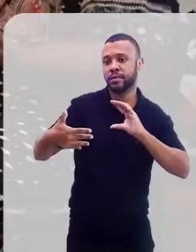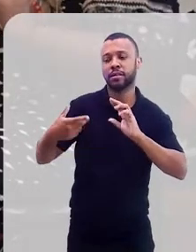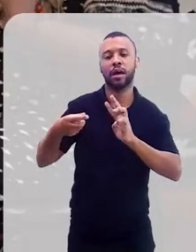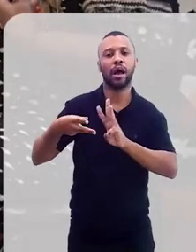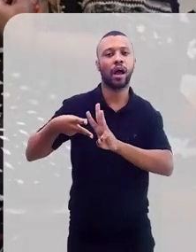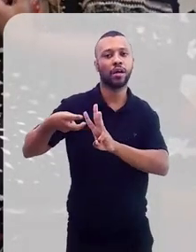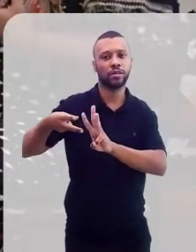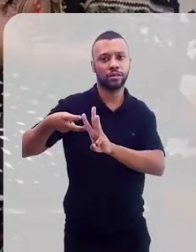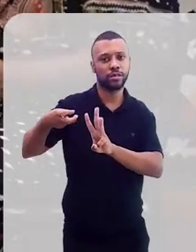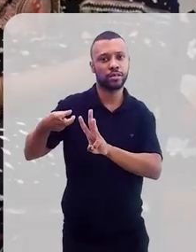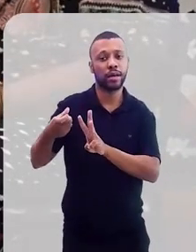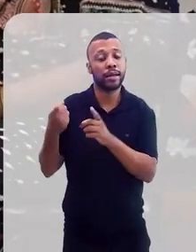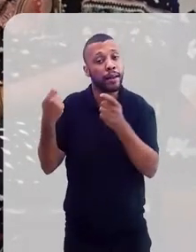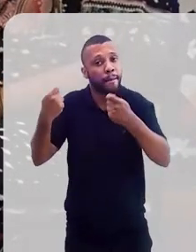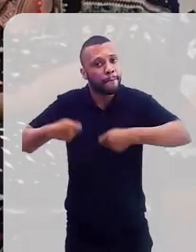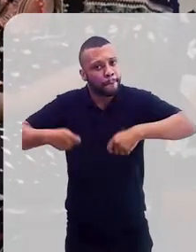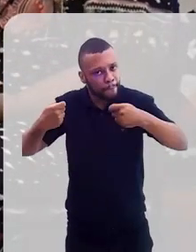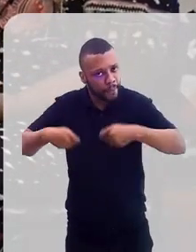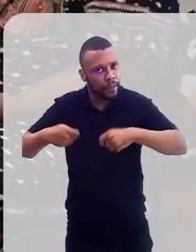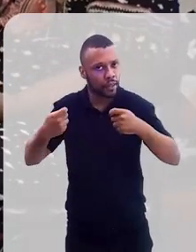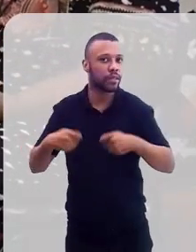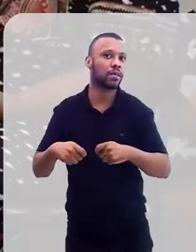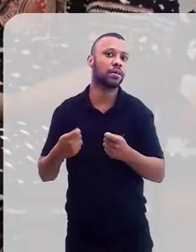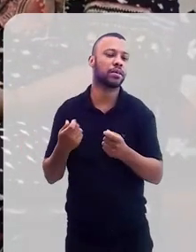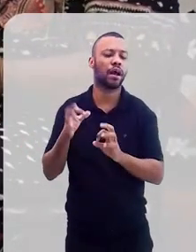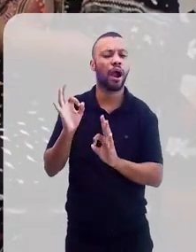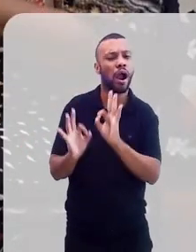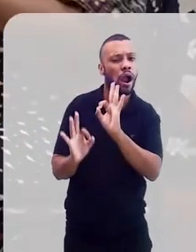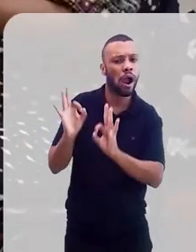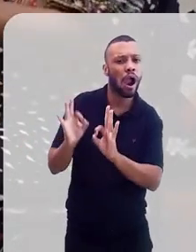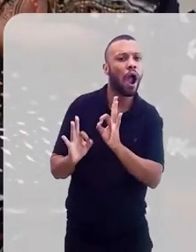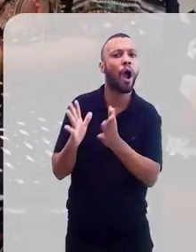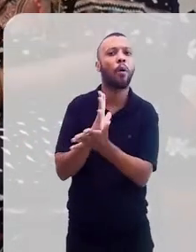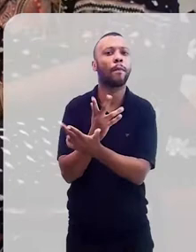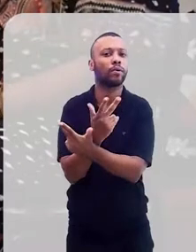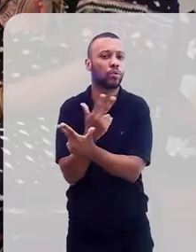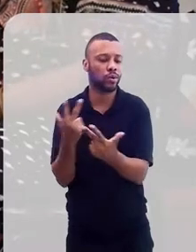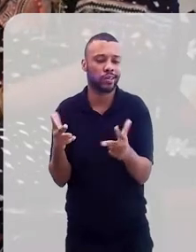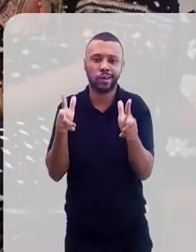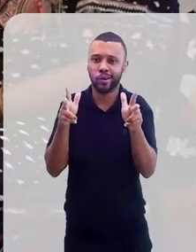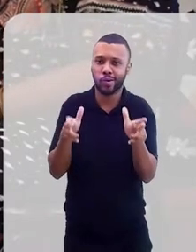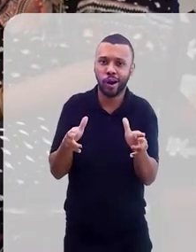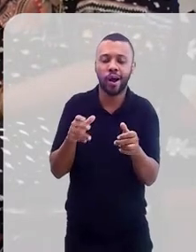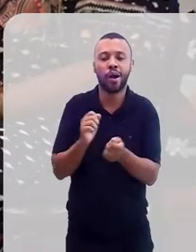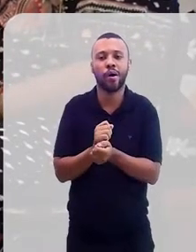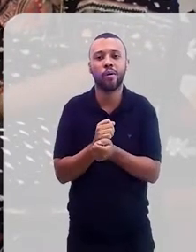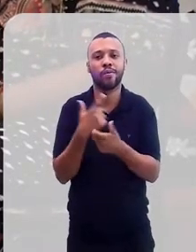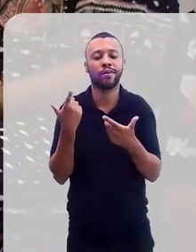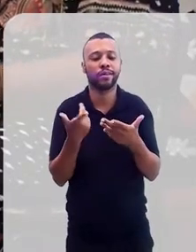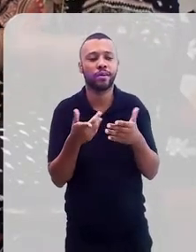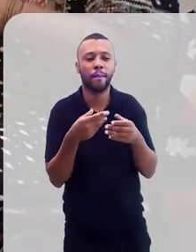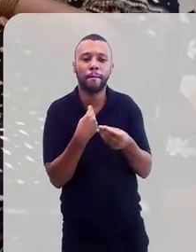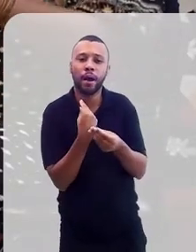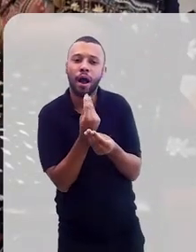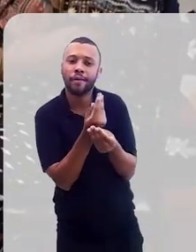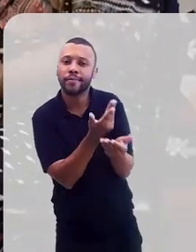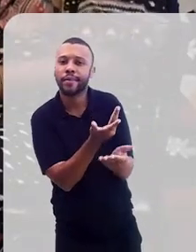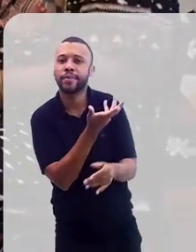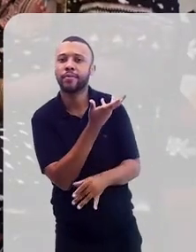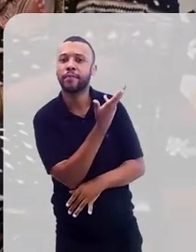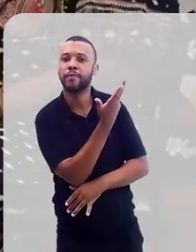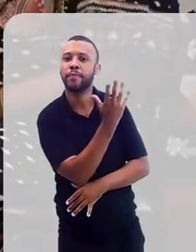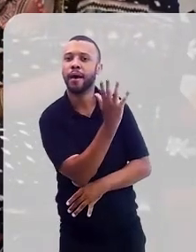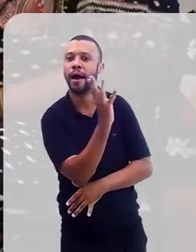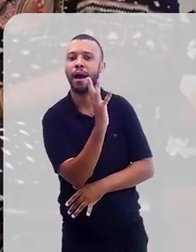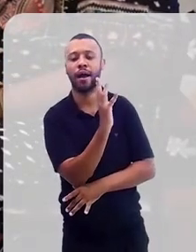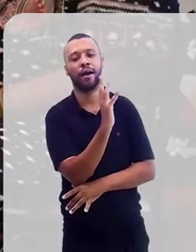lado indígena dentro dele, que ele precisa de fazer algumas coisas como essa que eu te falei, fazer uma